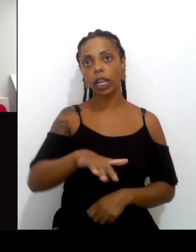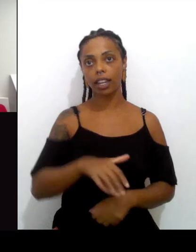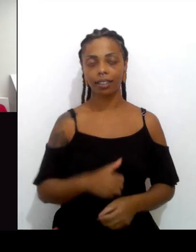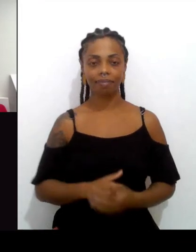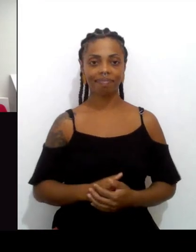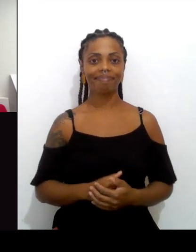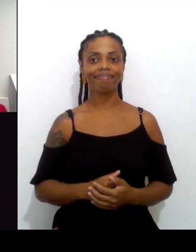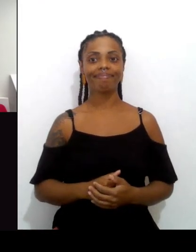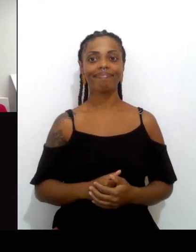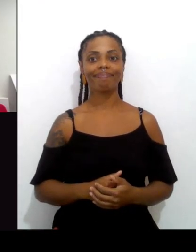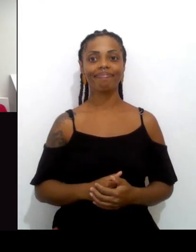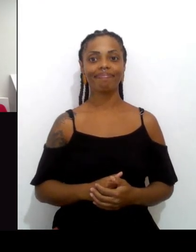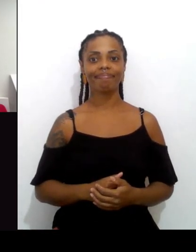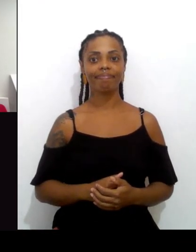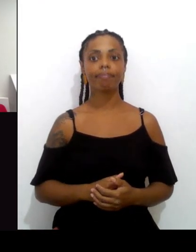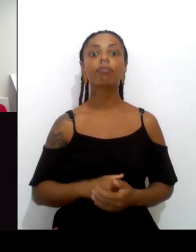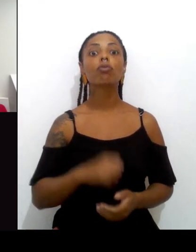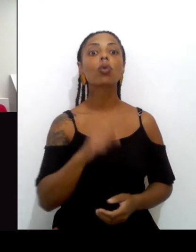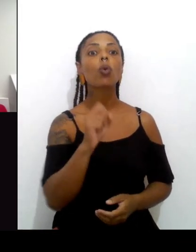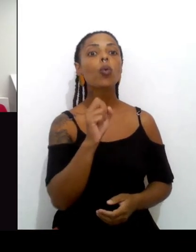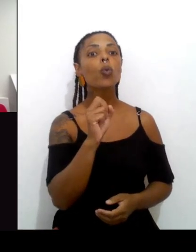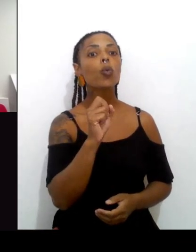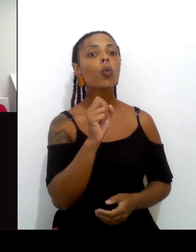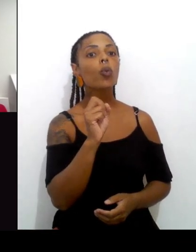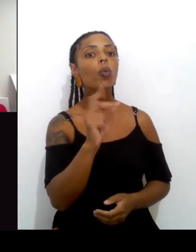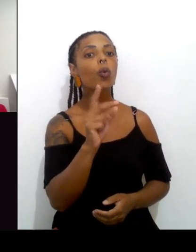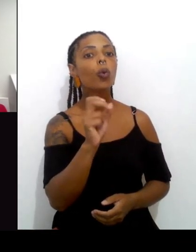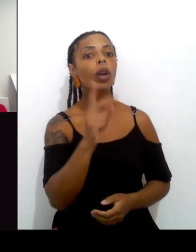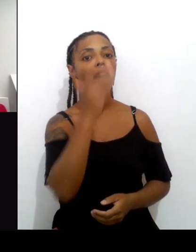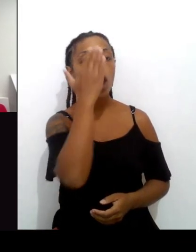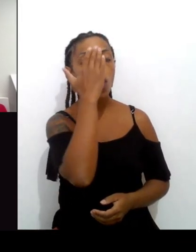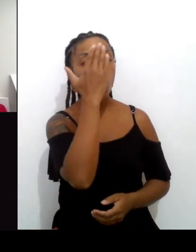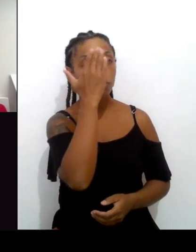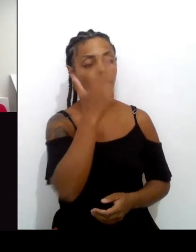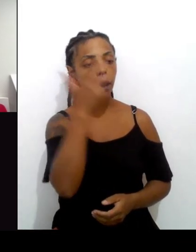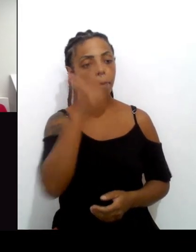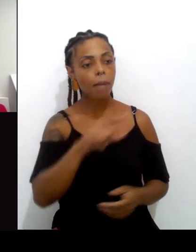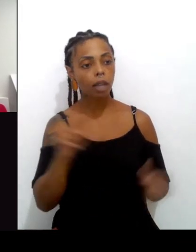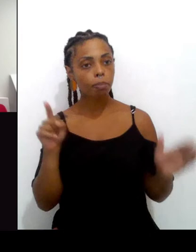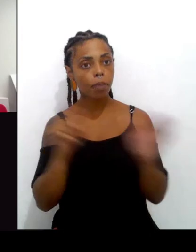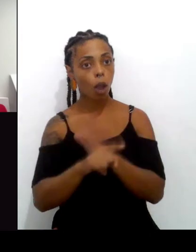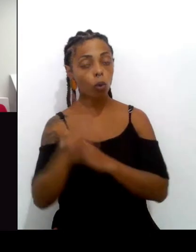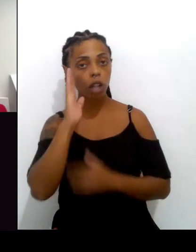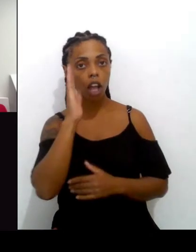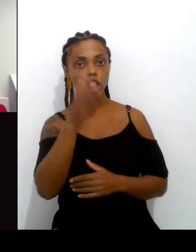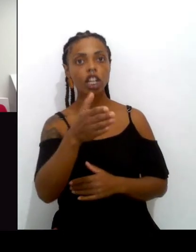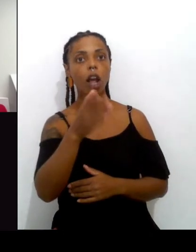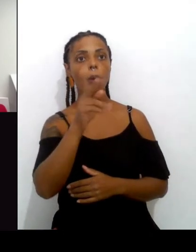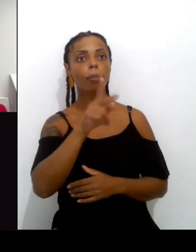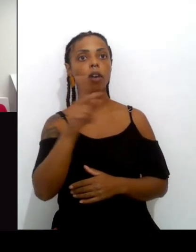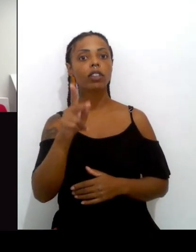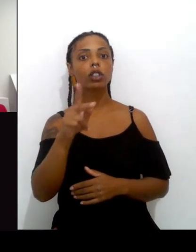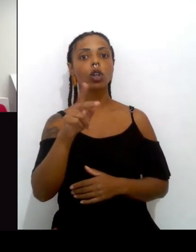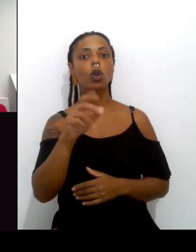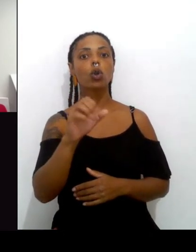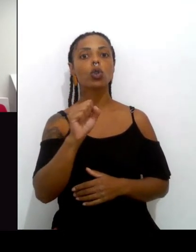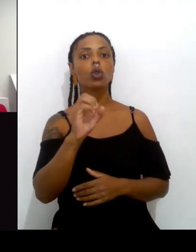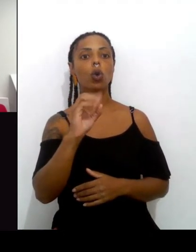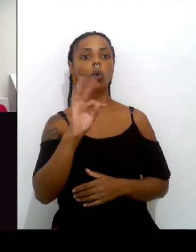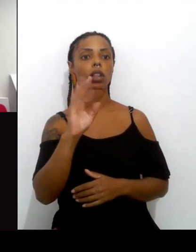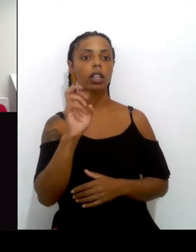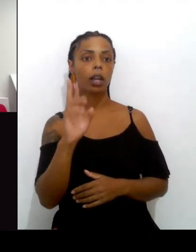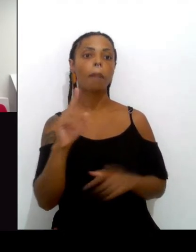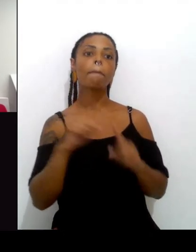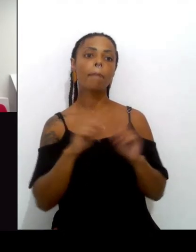Ok muito obrigado temos uma próxima questão que é dirigida ao professor só ter mais o professor